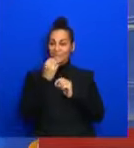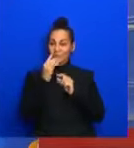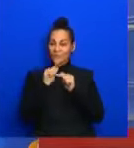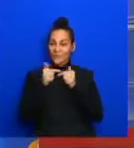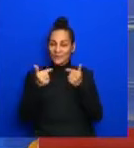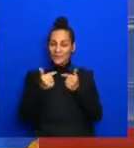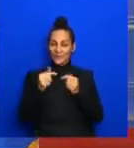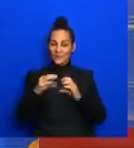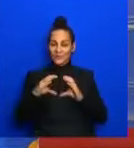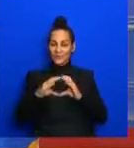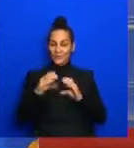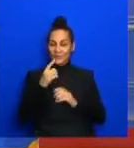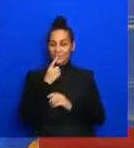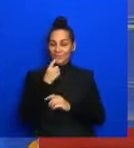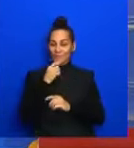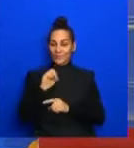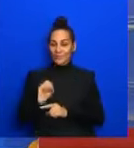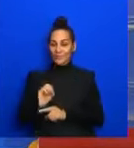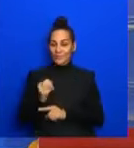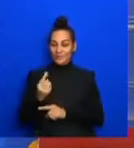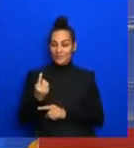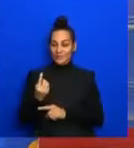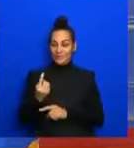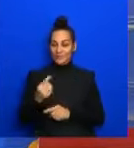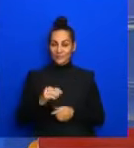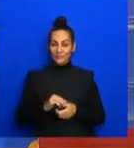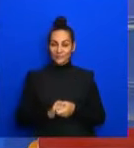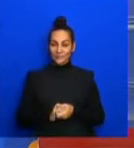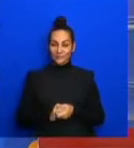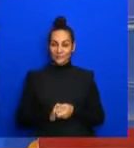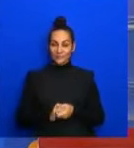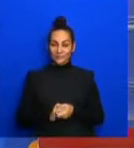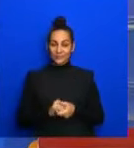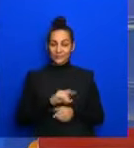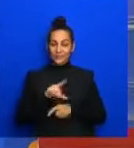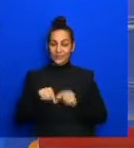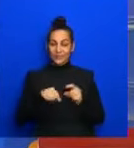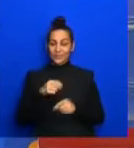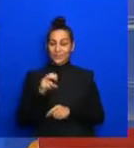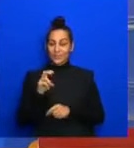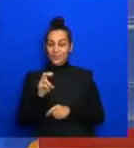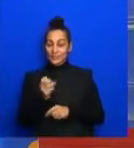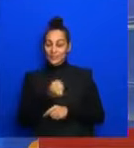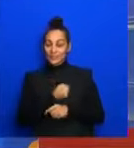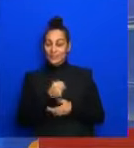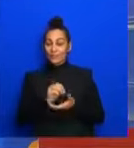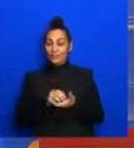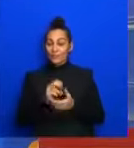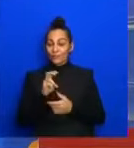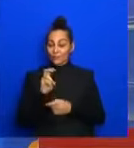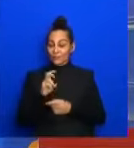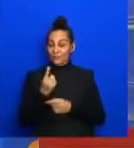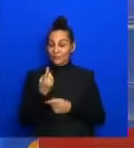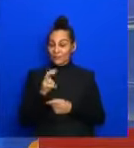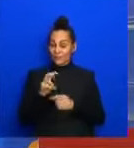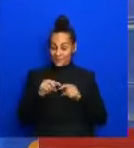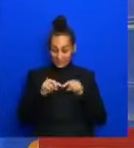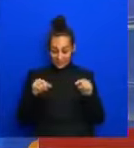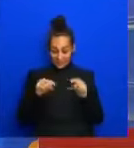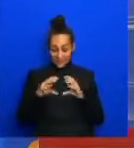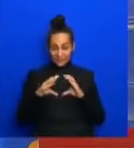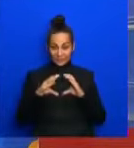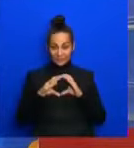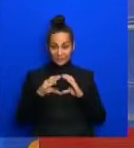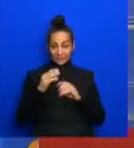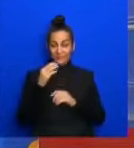boa sorte. Bola vermelha, 01. Vermelha, 01. Foram sorteados 5 números. Faltam 15.